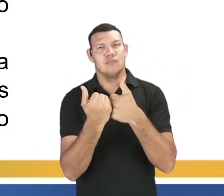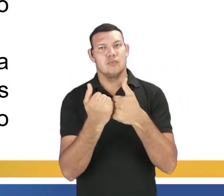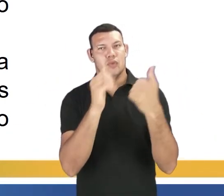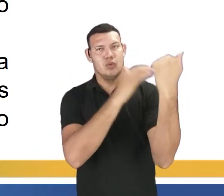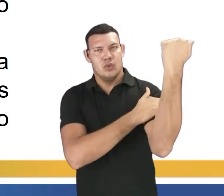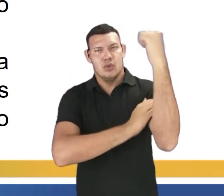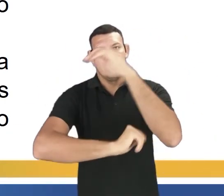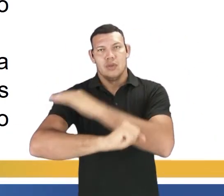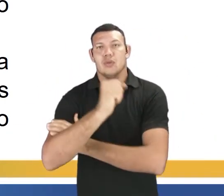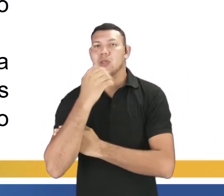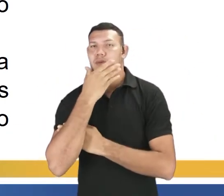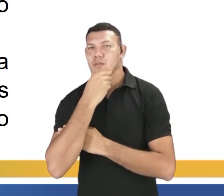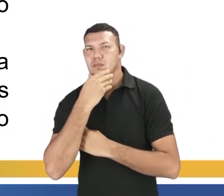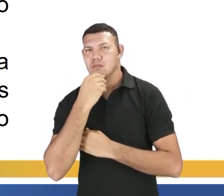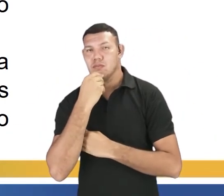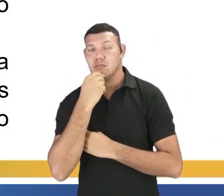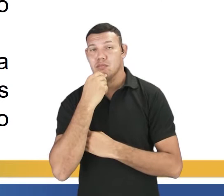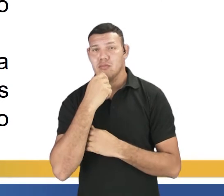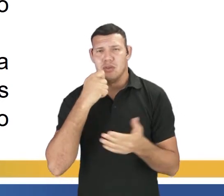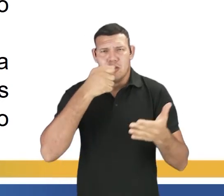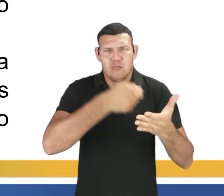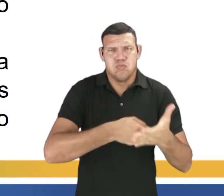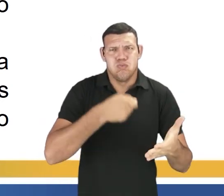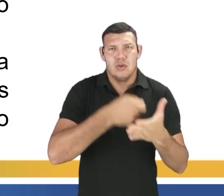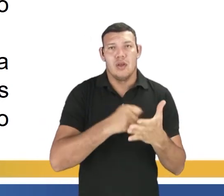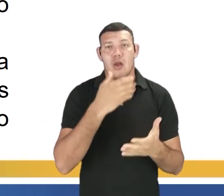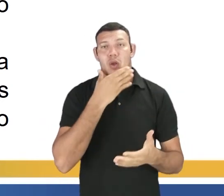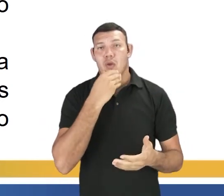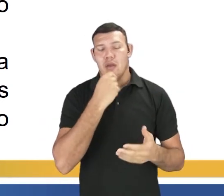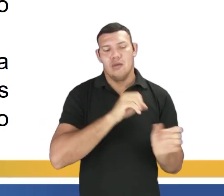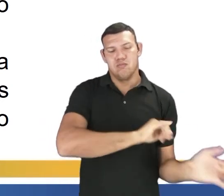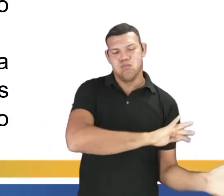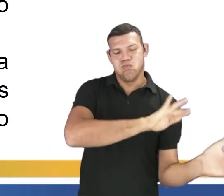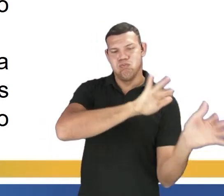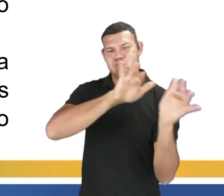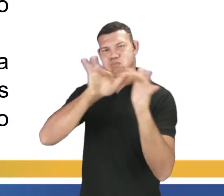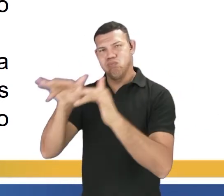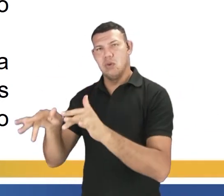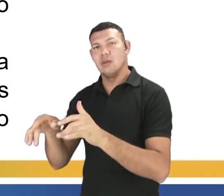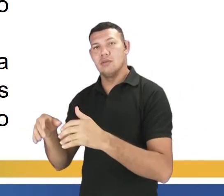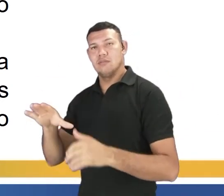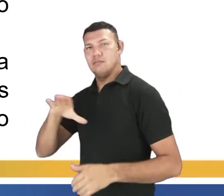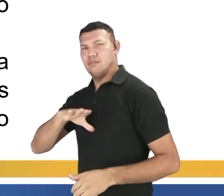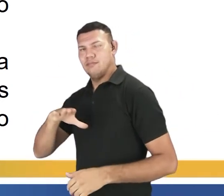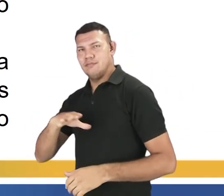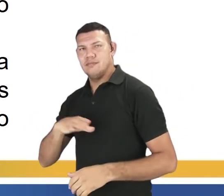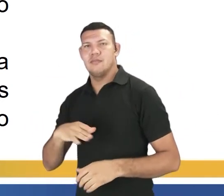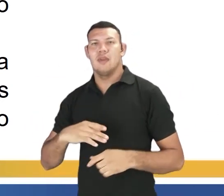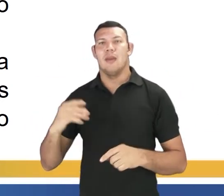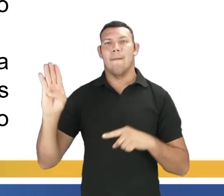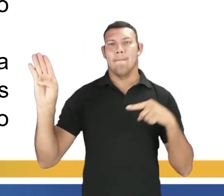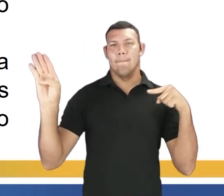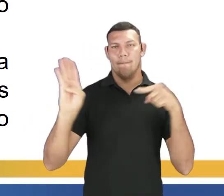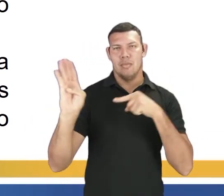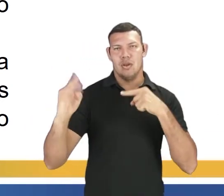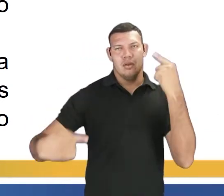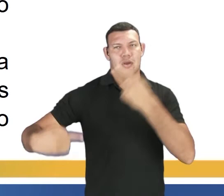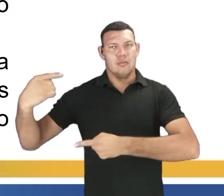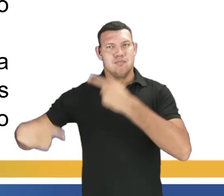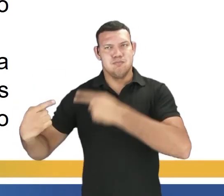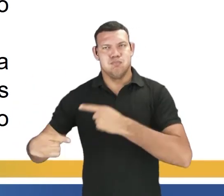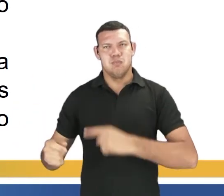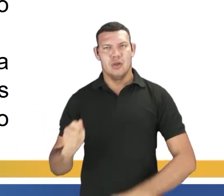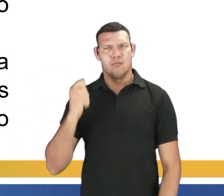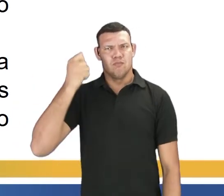máquinas, forçando a migração do trabalhador do campo para as cidades. Letra B. A política de governo implantada na